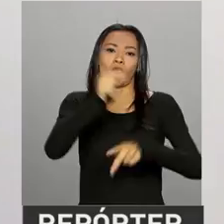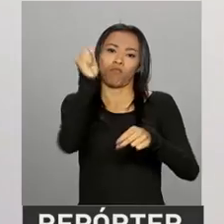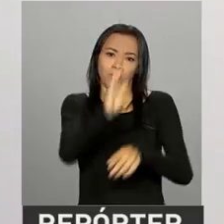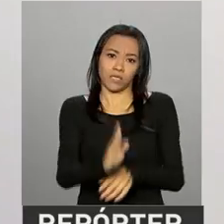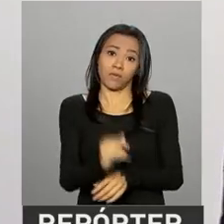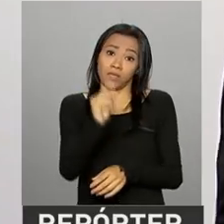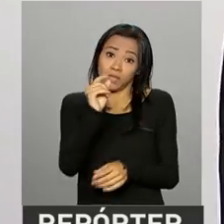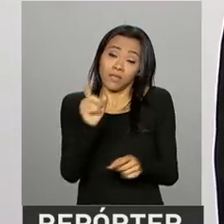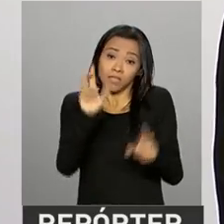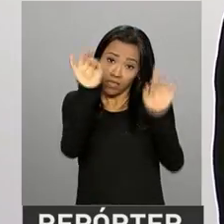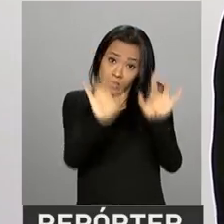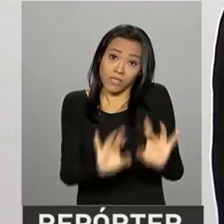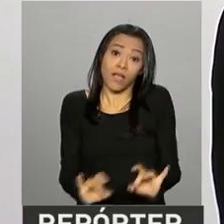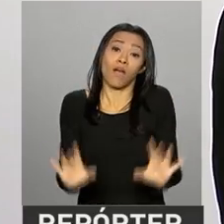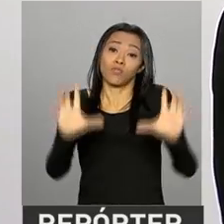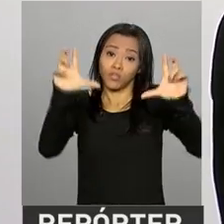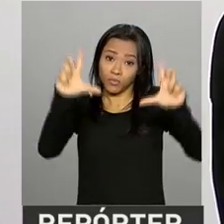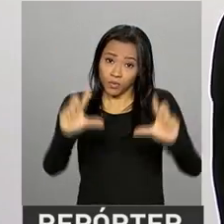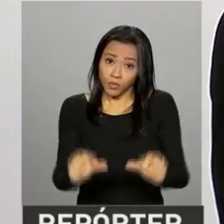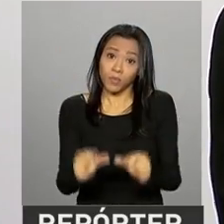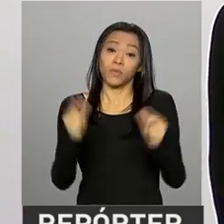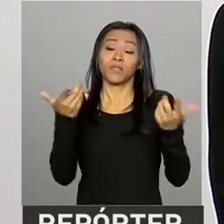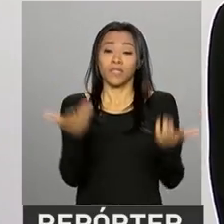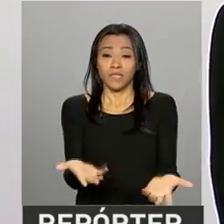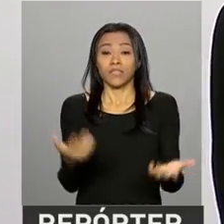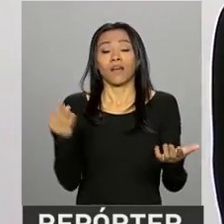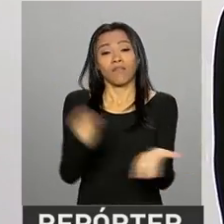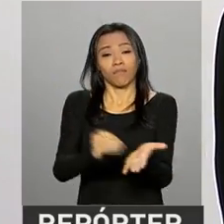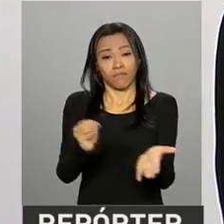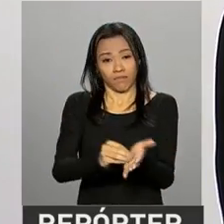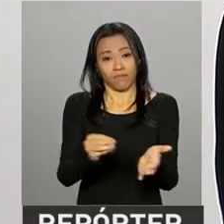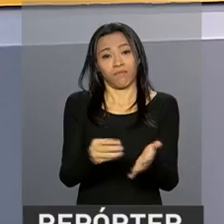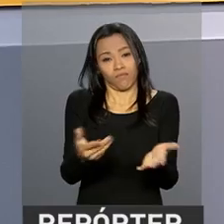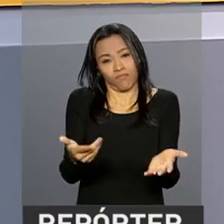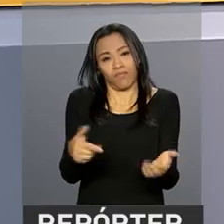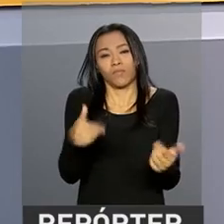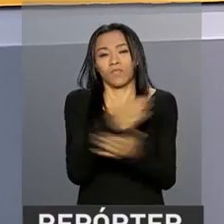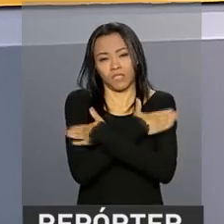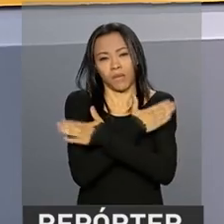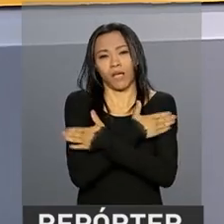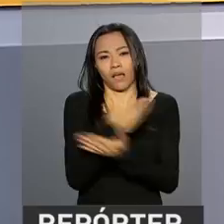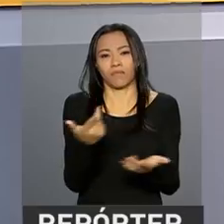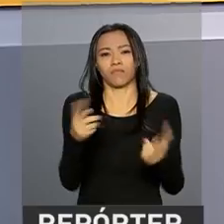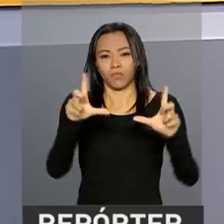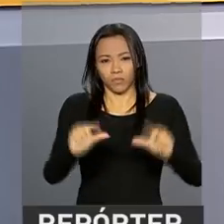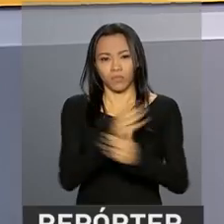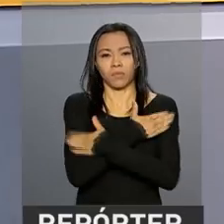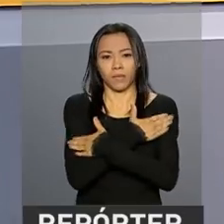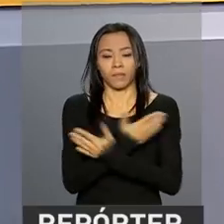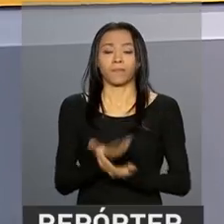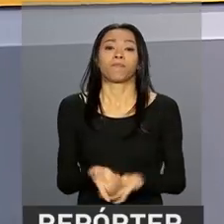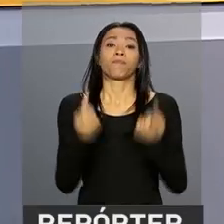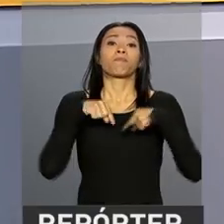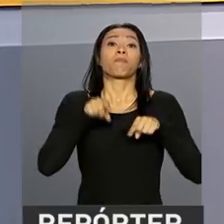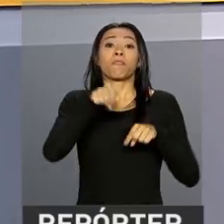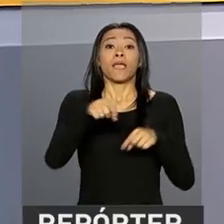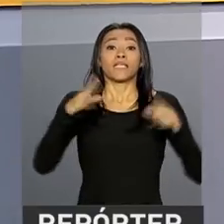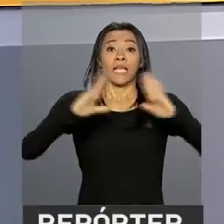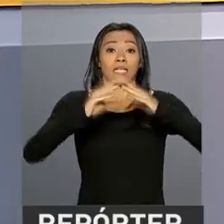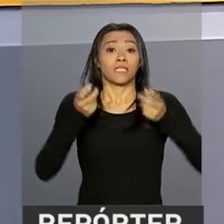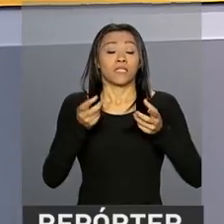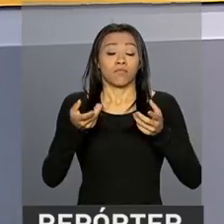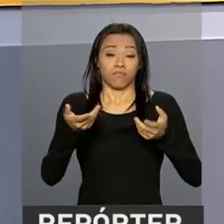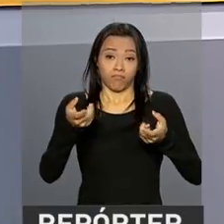eliminar o desemprego que a cinza muitos neste momento a casa do japão em são paulo vai ser aberta ao